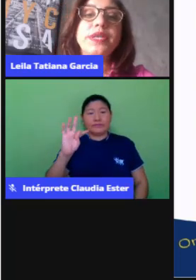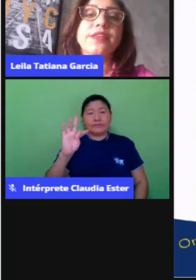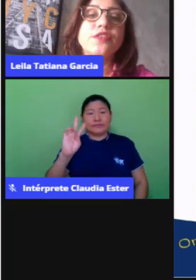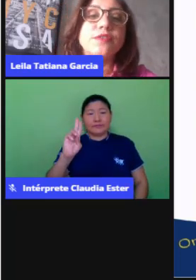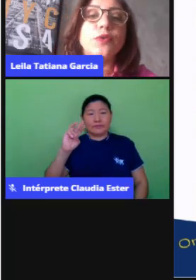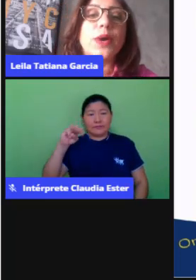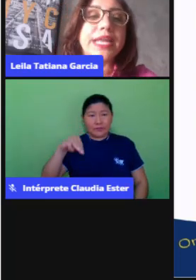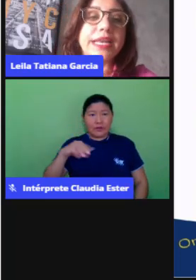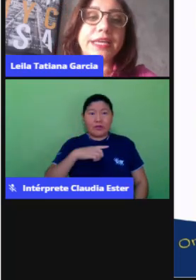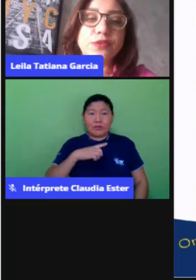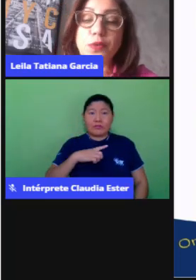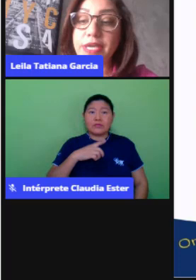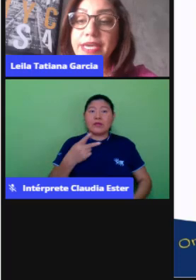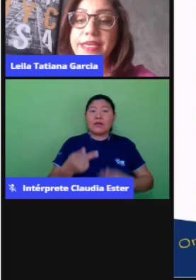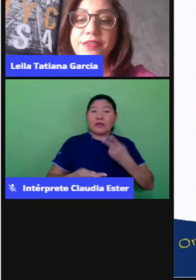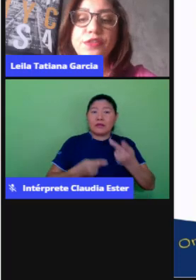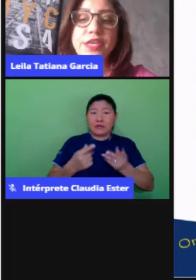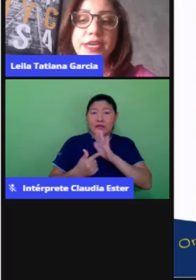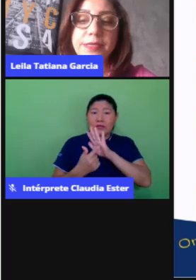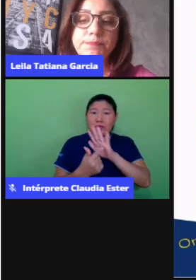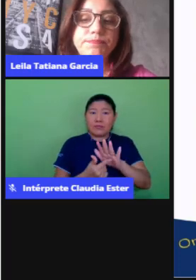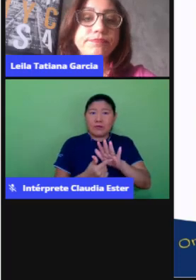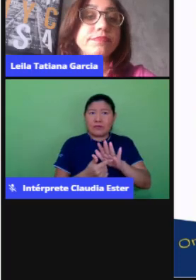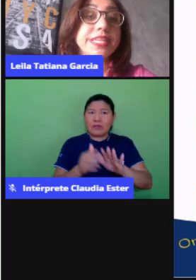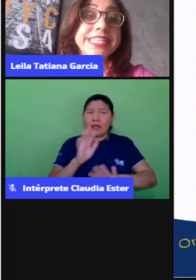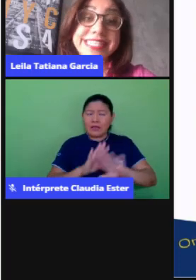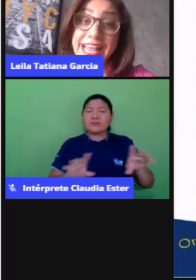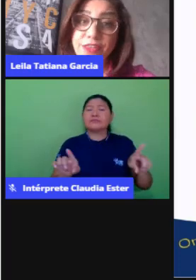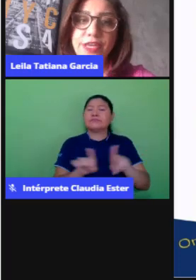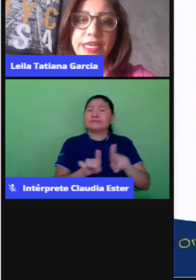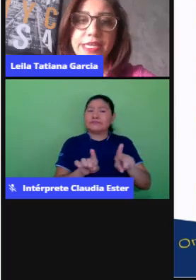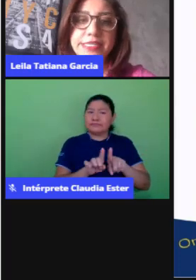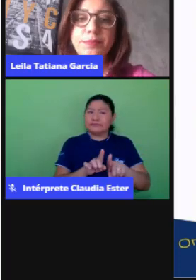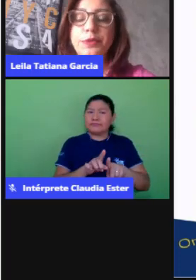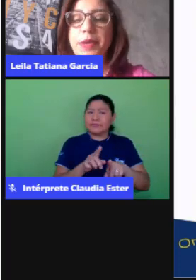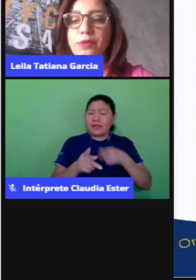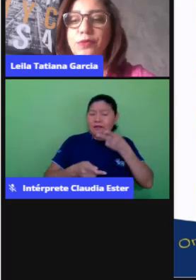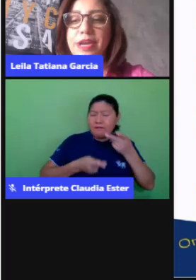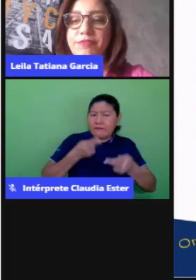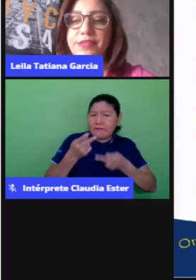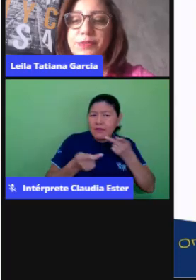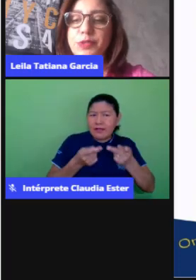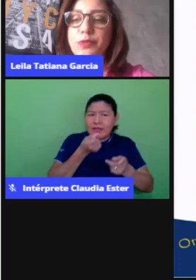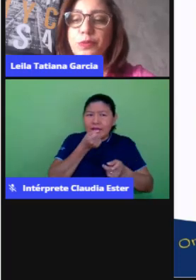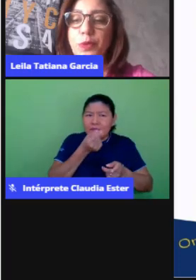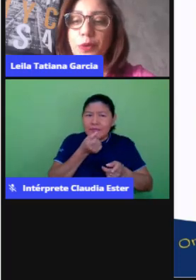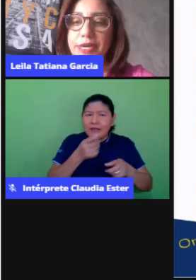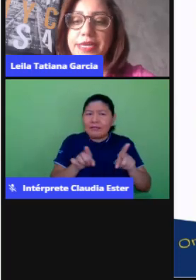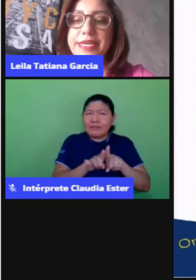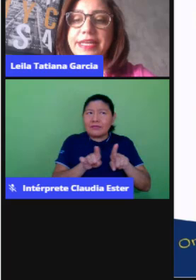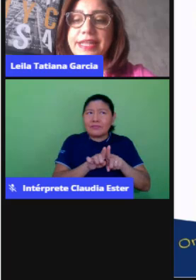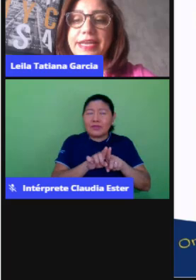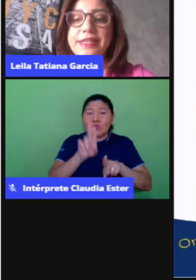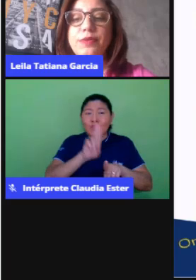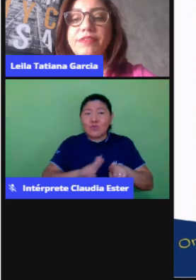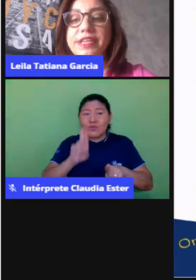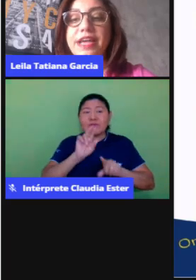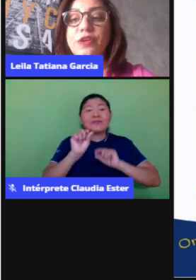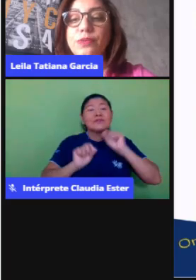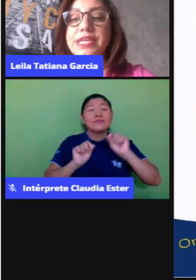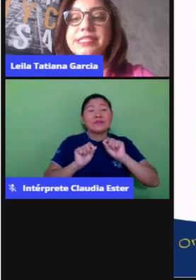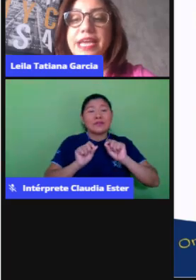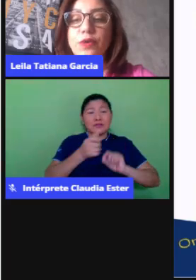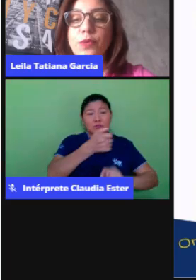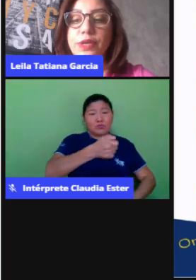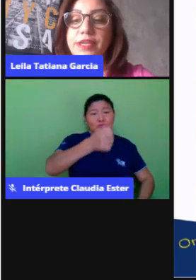considerado opinativo ou analítico que critica, satiriza por meio do grafismo e do humor. Tá? Então, na